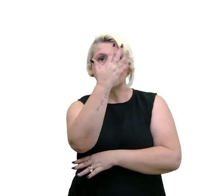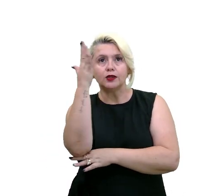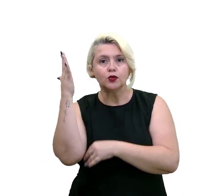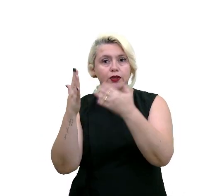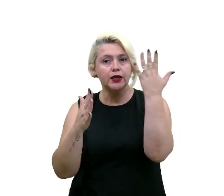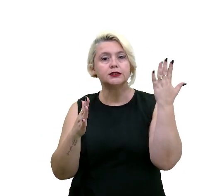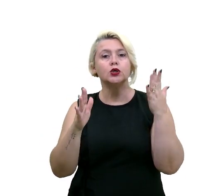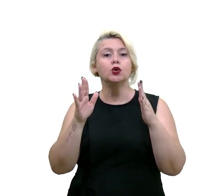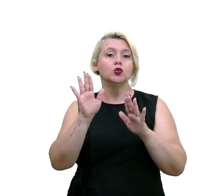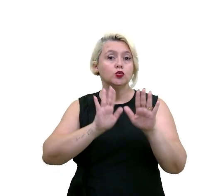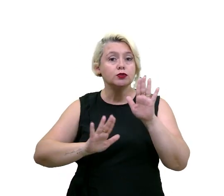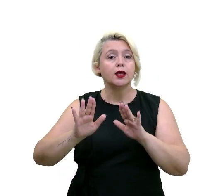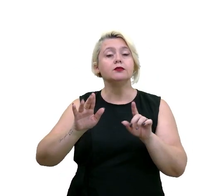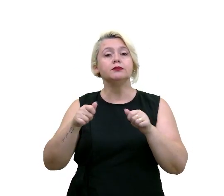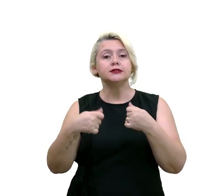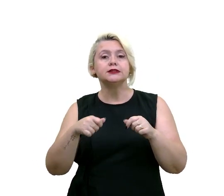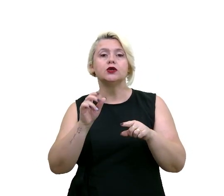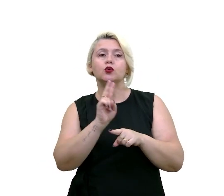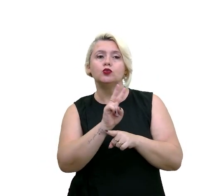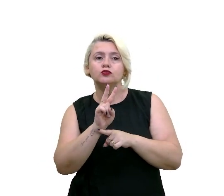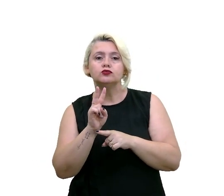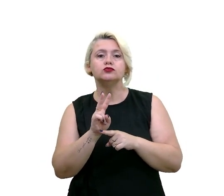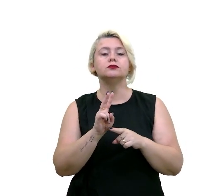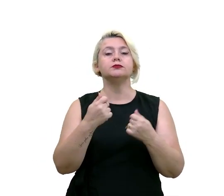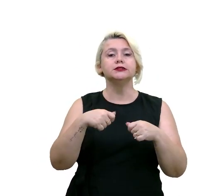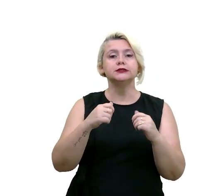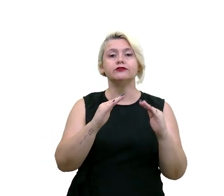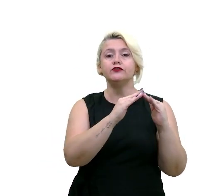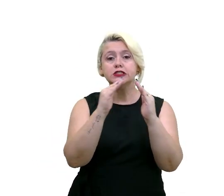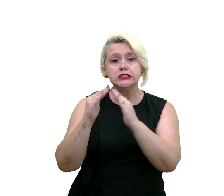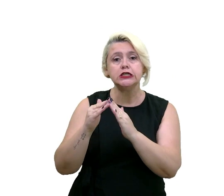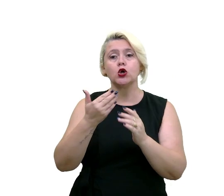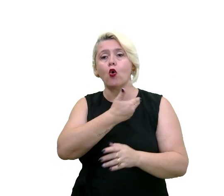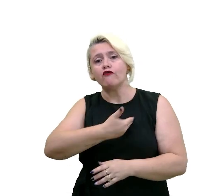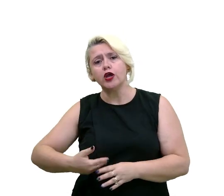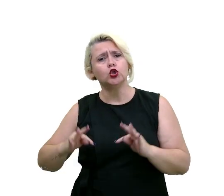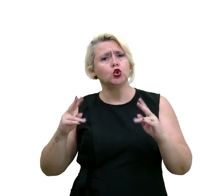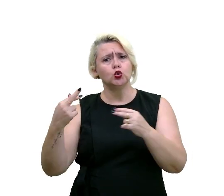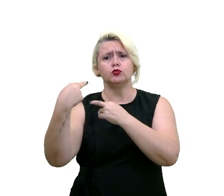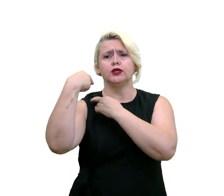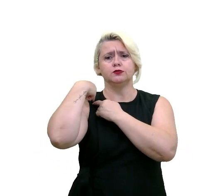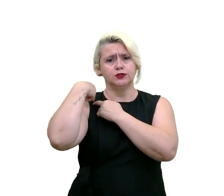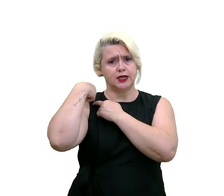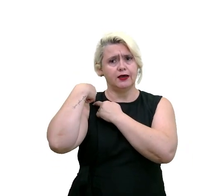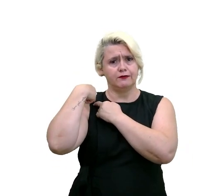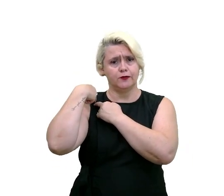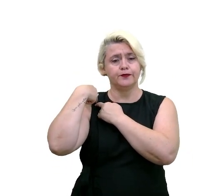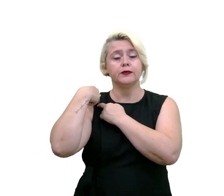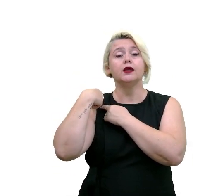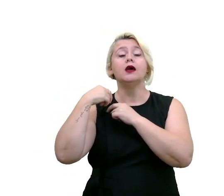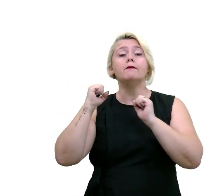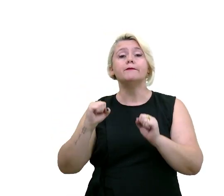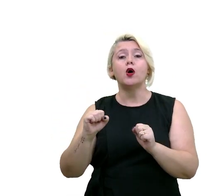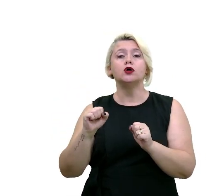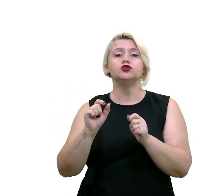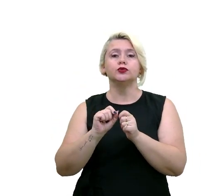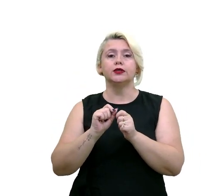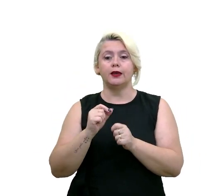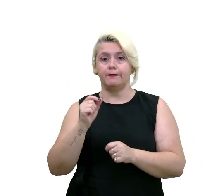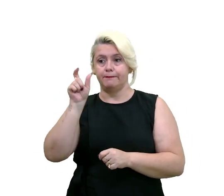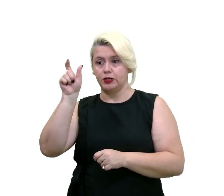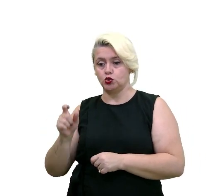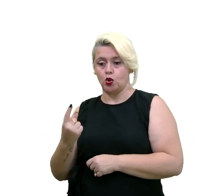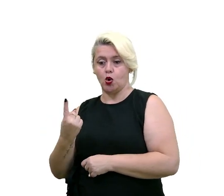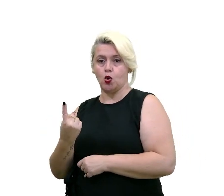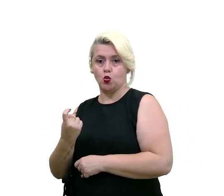o vizinho, das empresas, do governo. E podem ser ações individuais. O